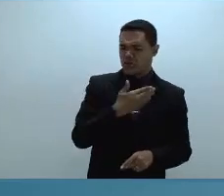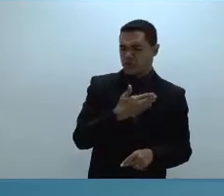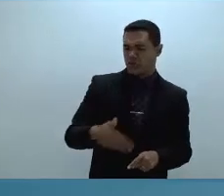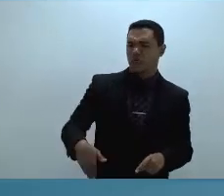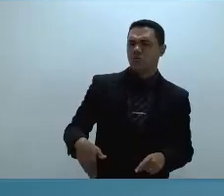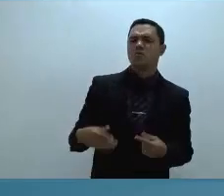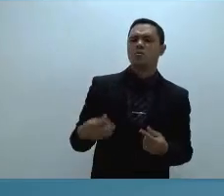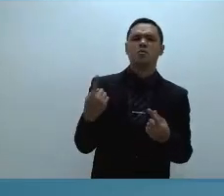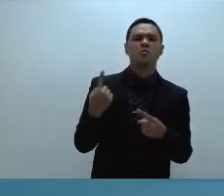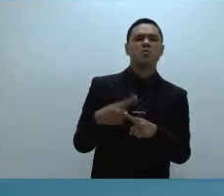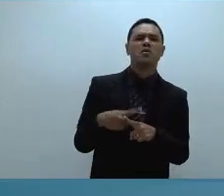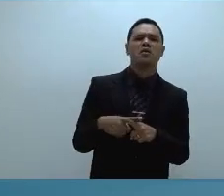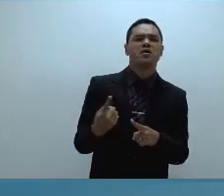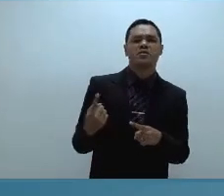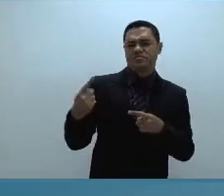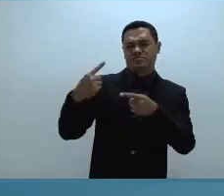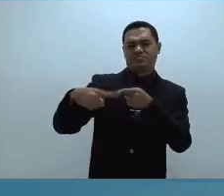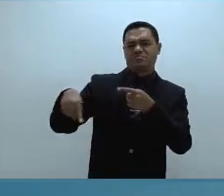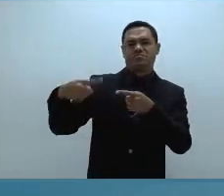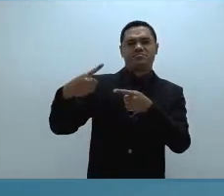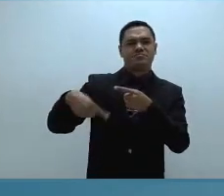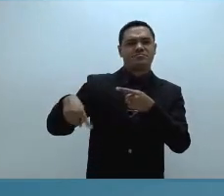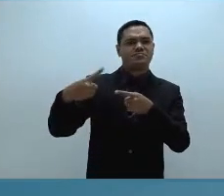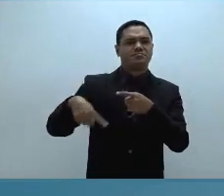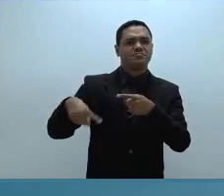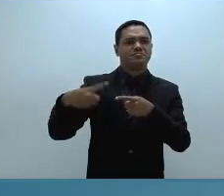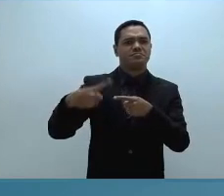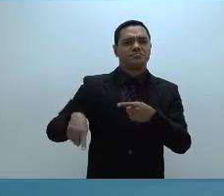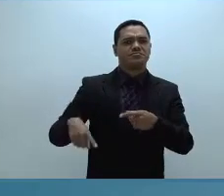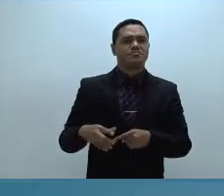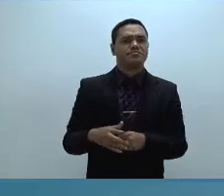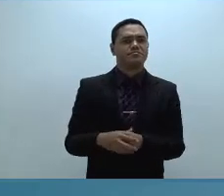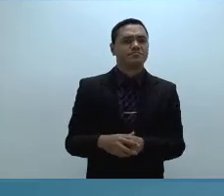público. Pelo que já a excelência, para também,